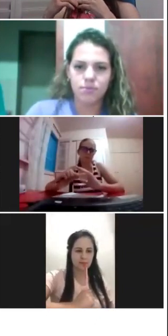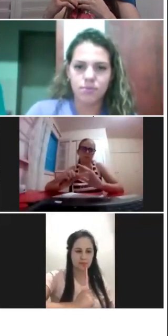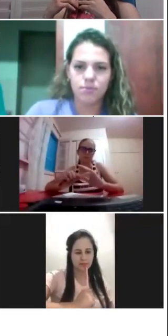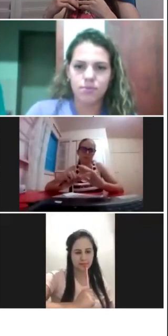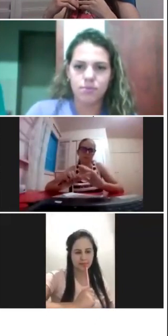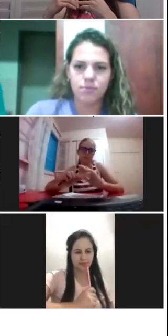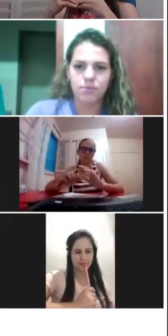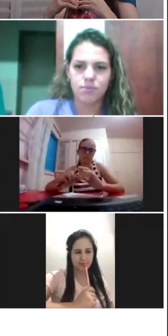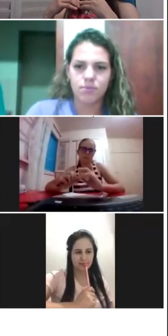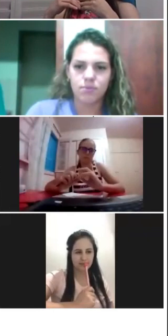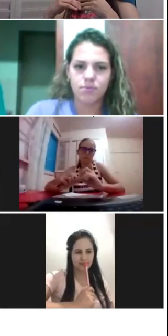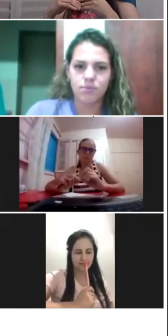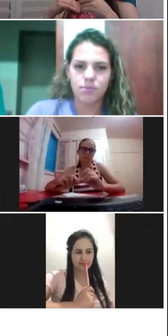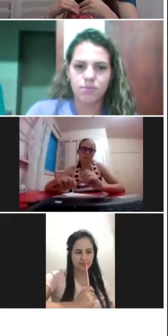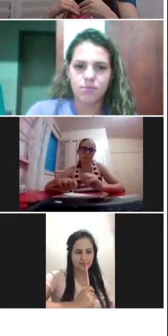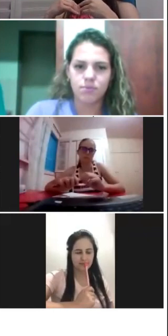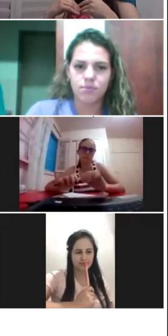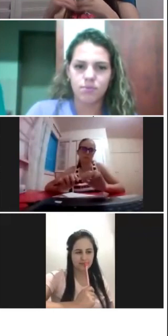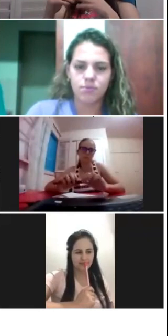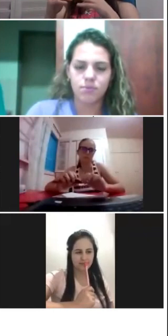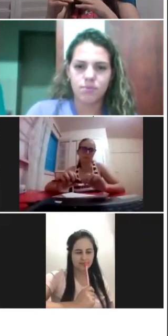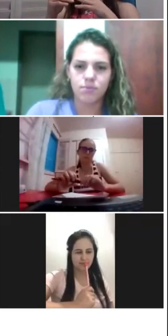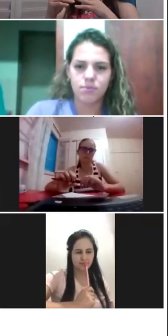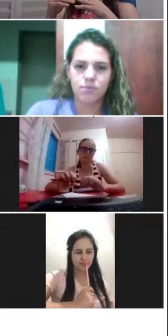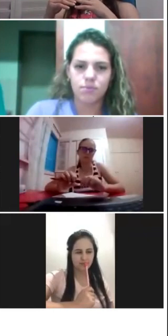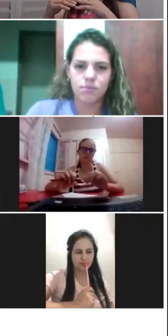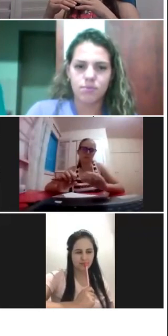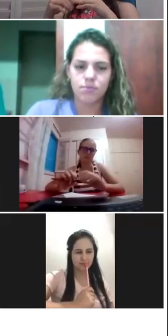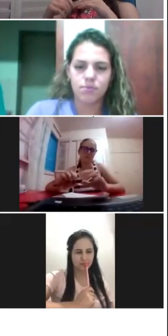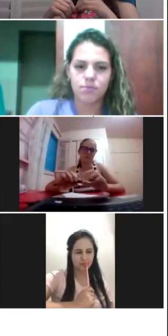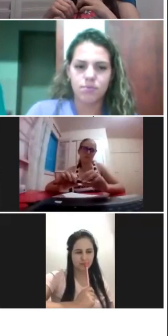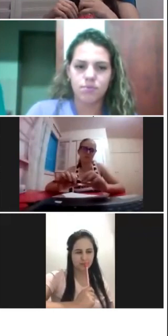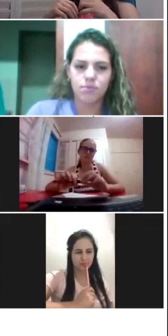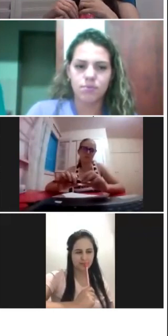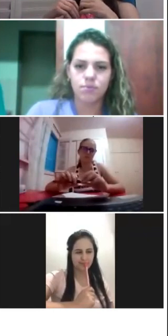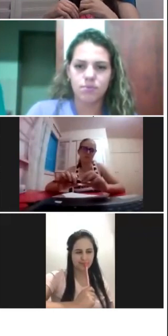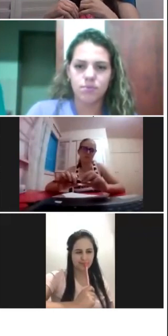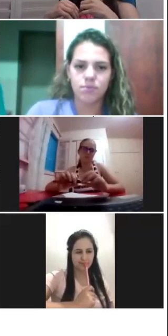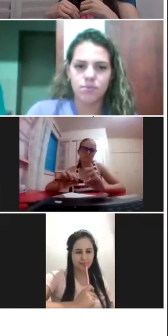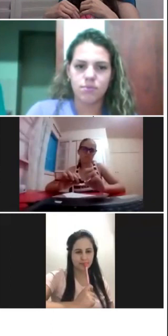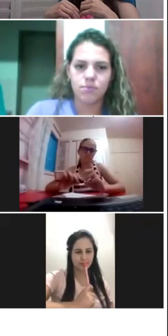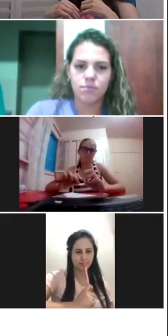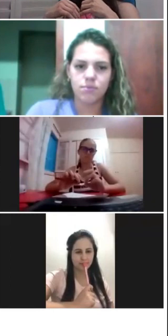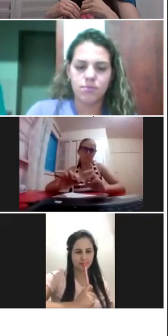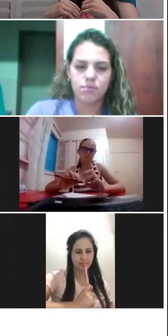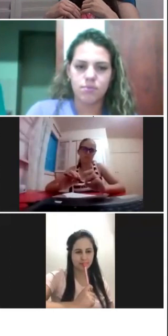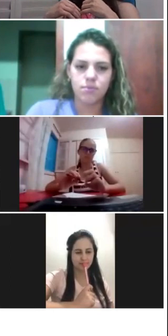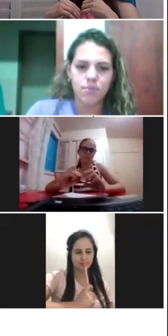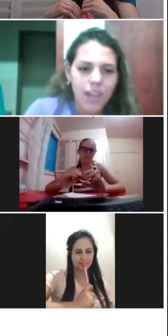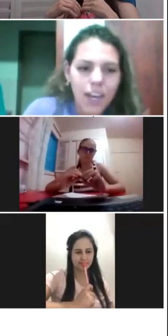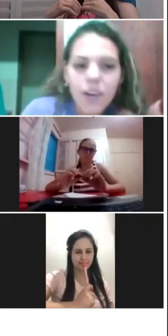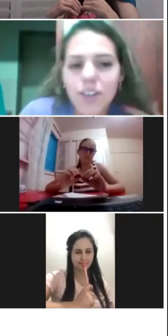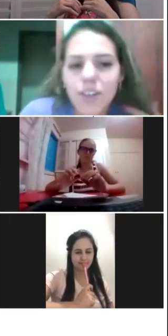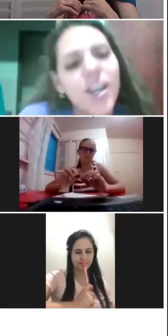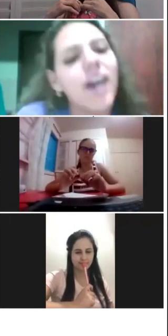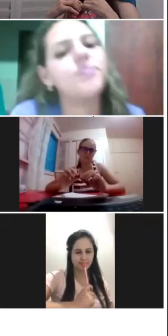filamento ocorre descontinuamente, resultando na produção de uma série de segmentos curtos de novos DNA, chamados de... Ele